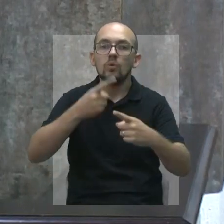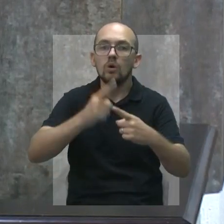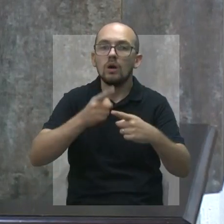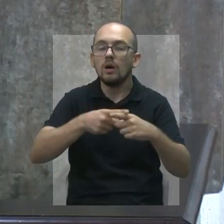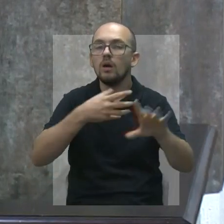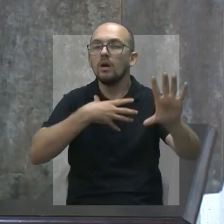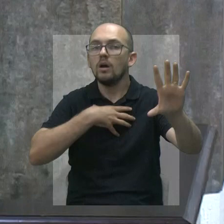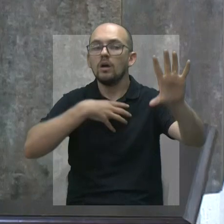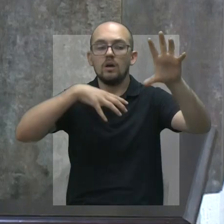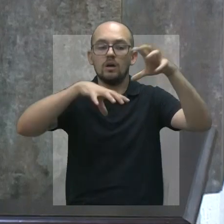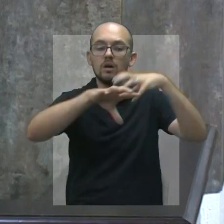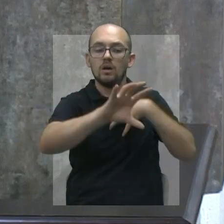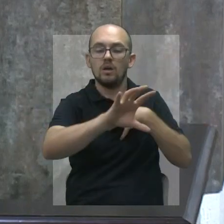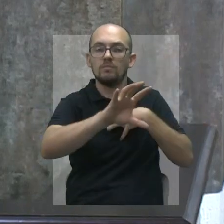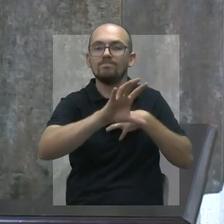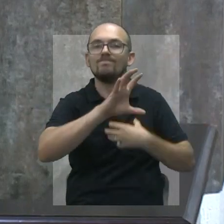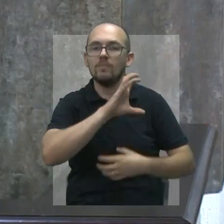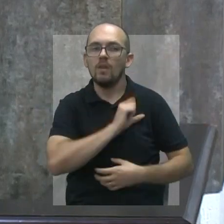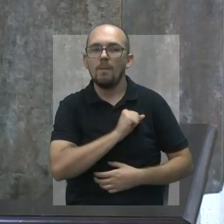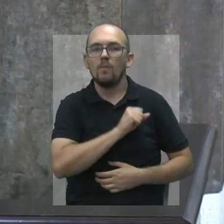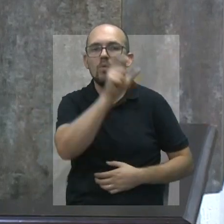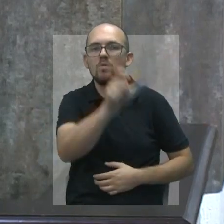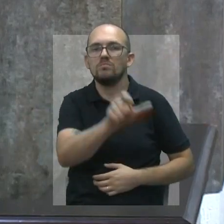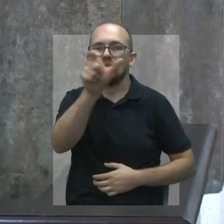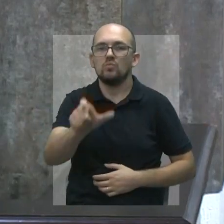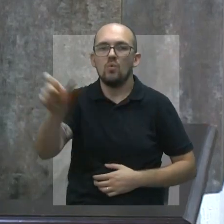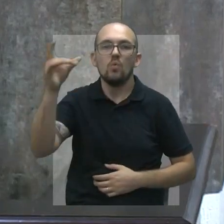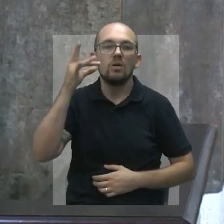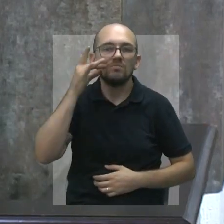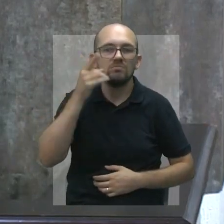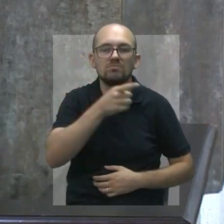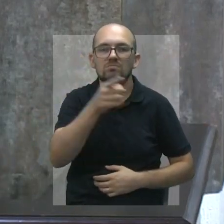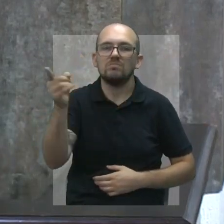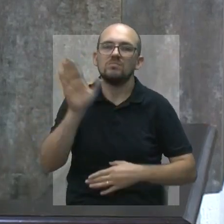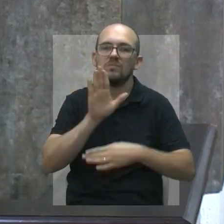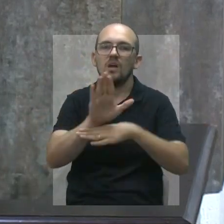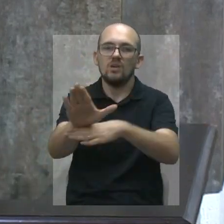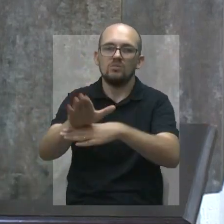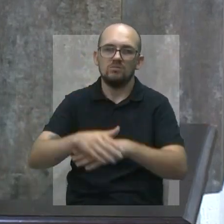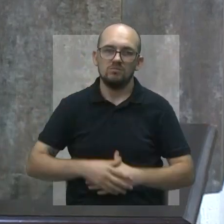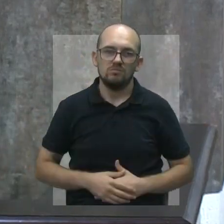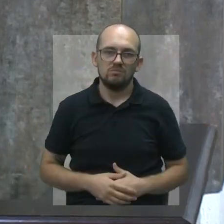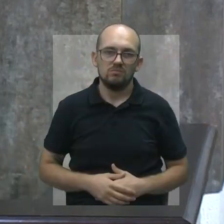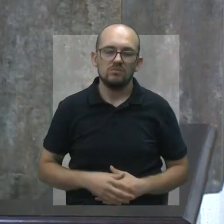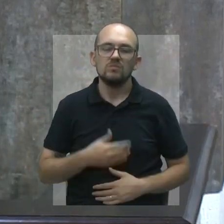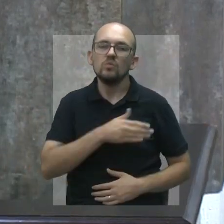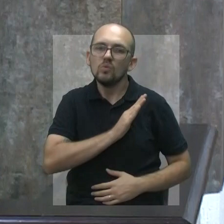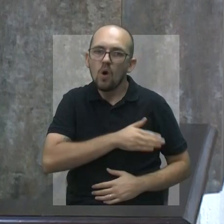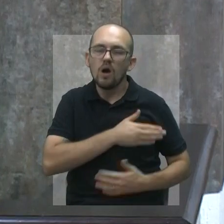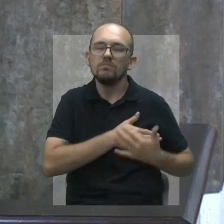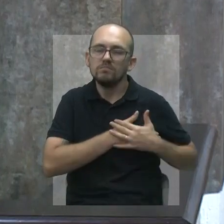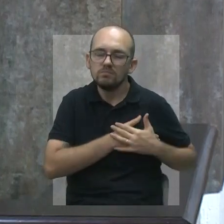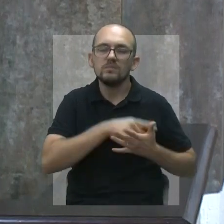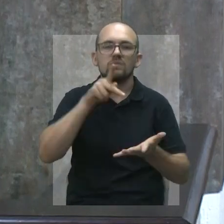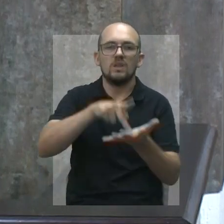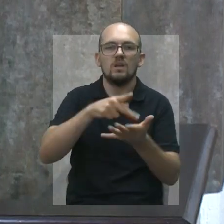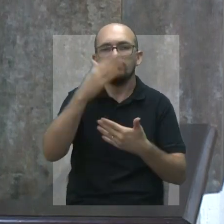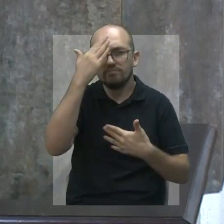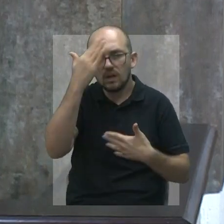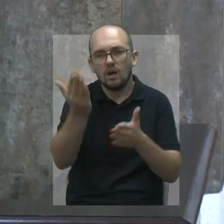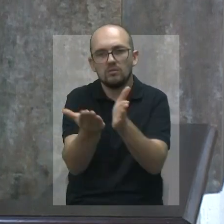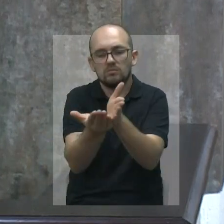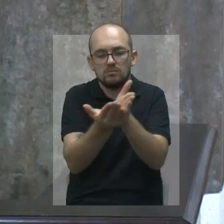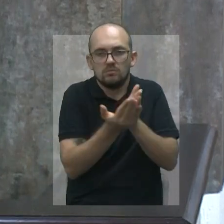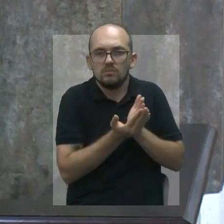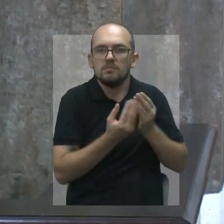empatia e o amor ao próximo. Eu agradeço de verdade, de coração, essa medalha,